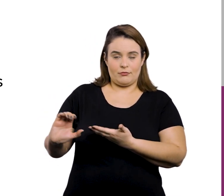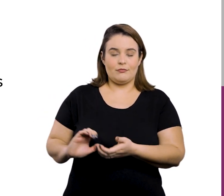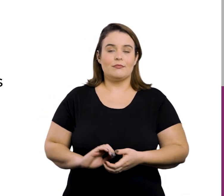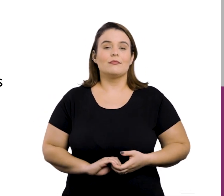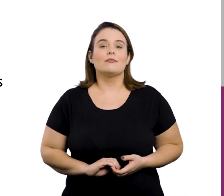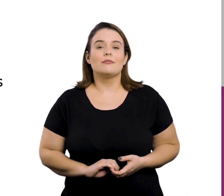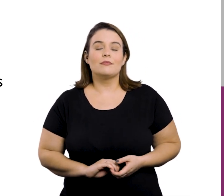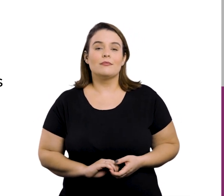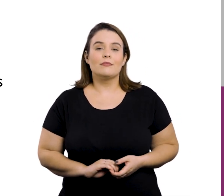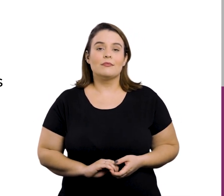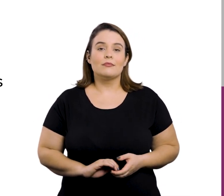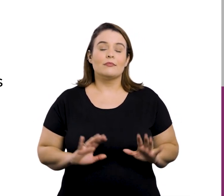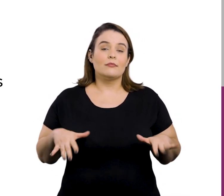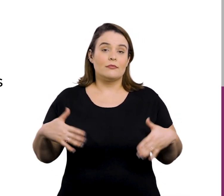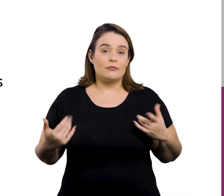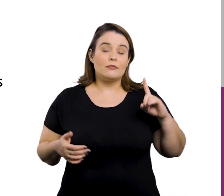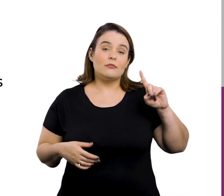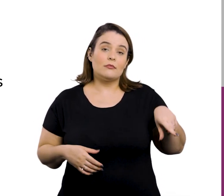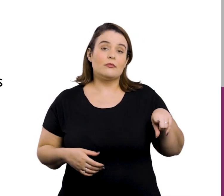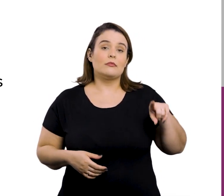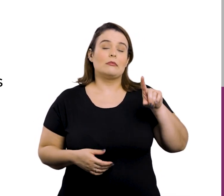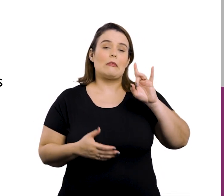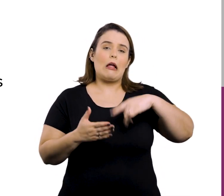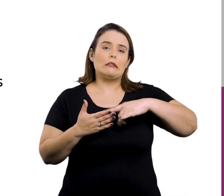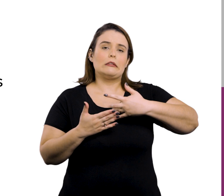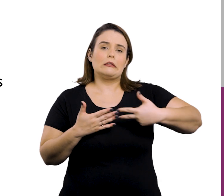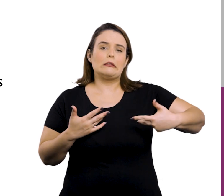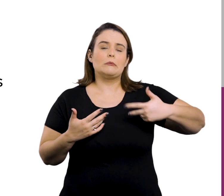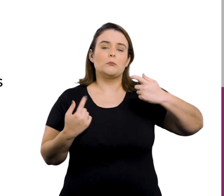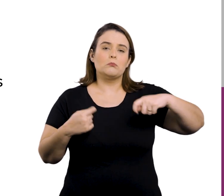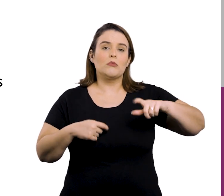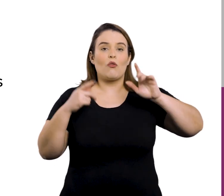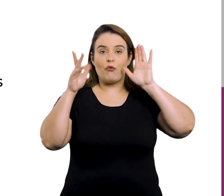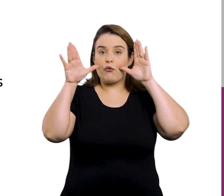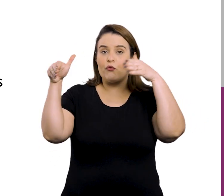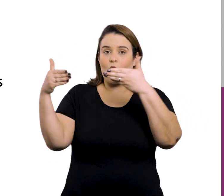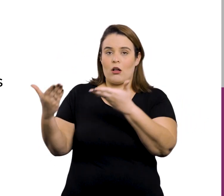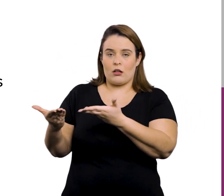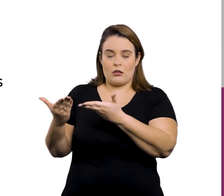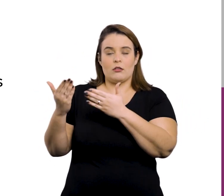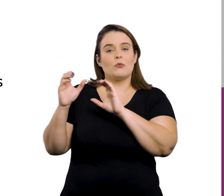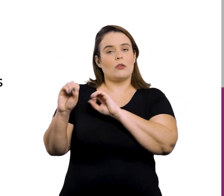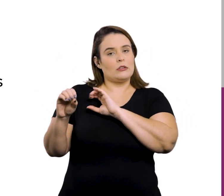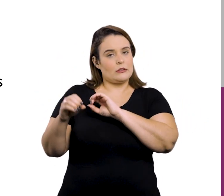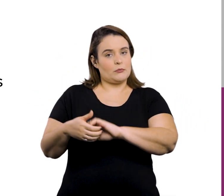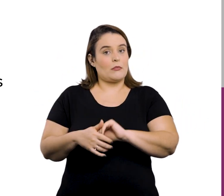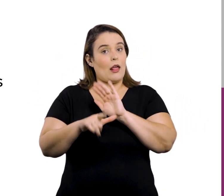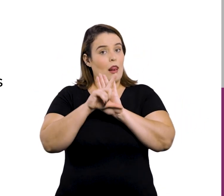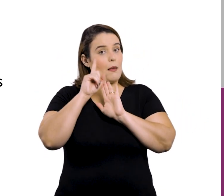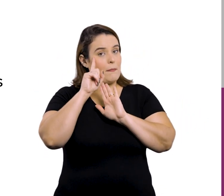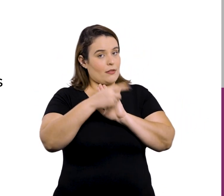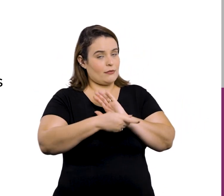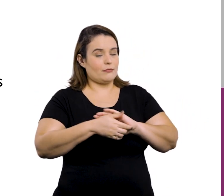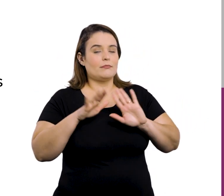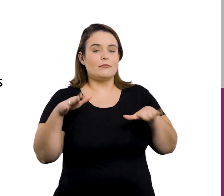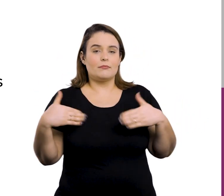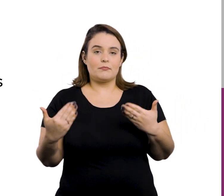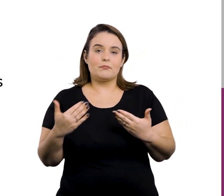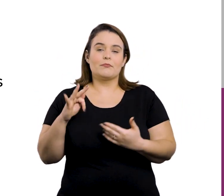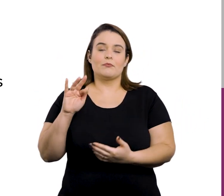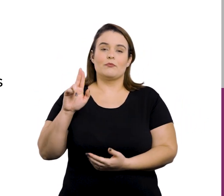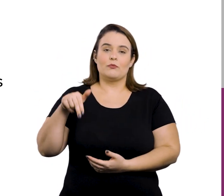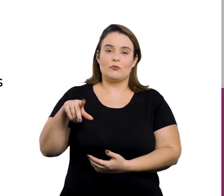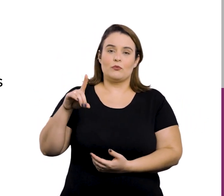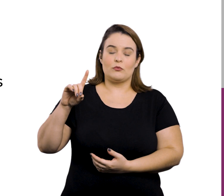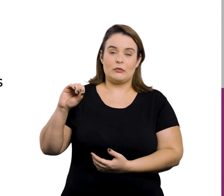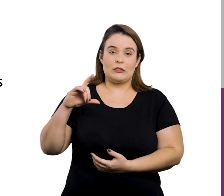transferências intergovernamentais vinculados à educação, ou seja, fontes de receitas que devem ser destinados à educação, segundo a